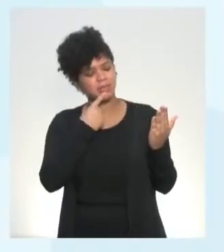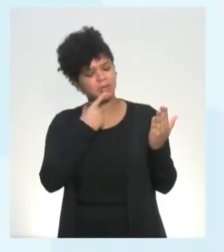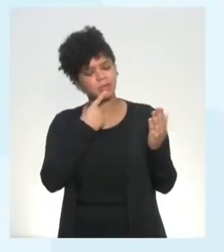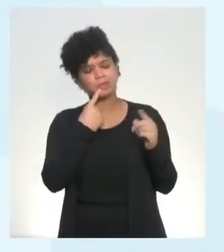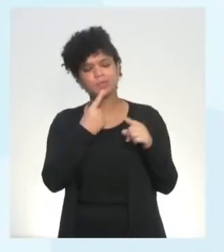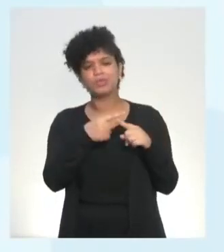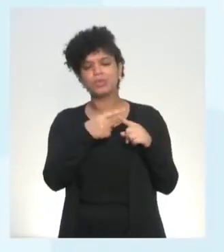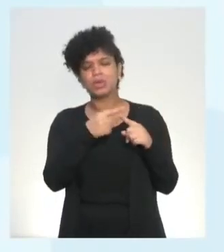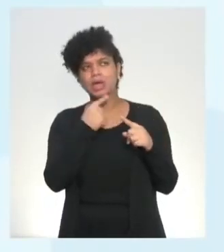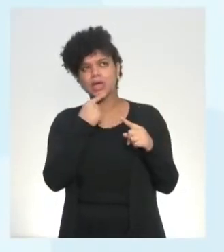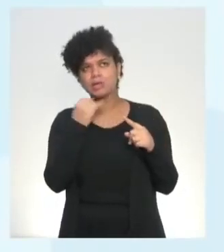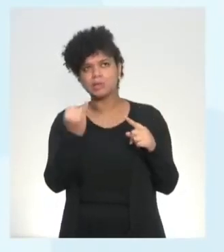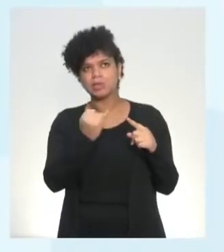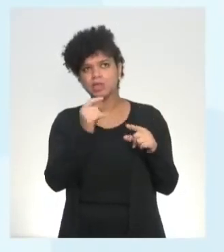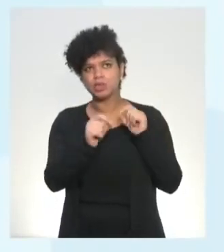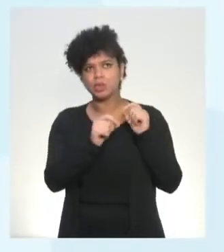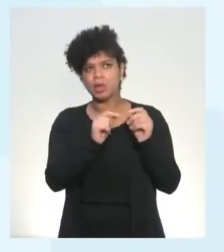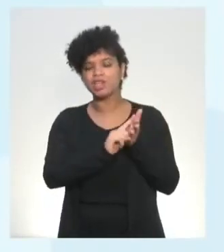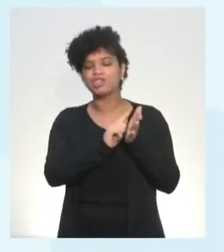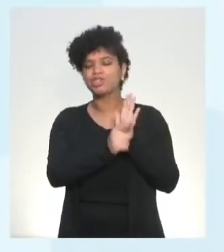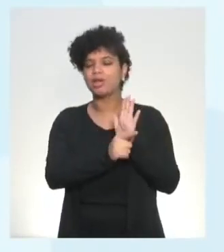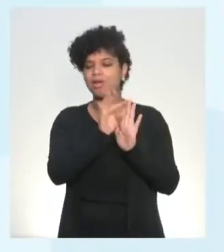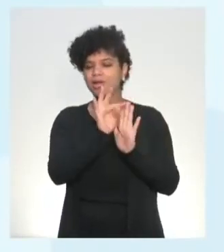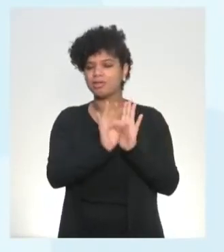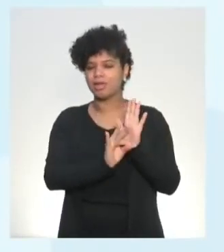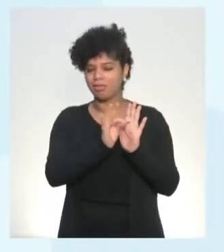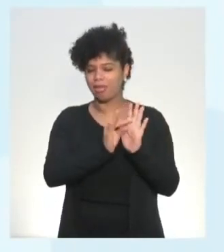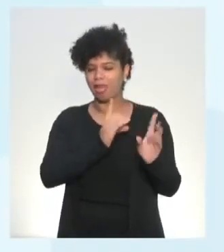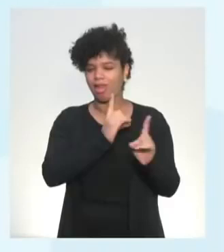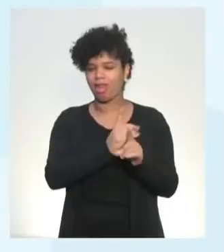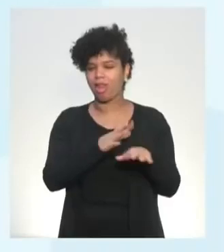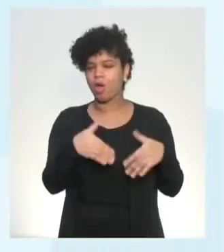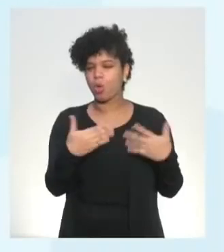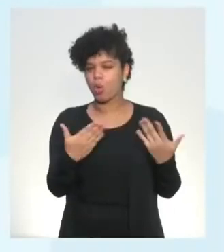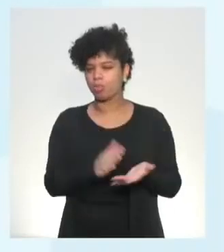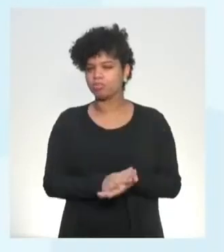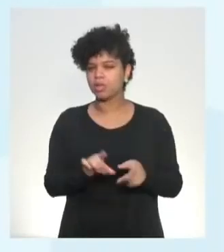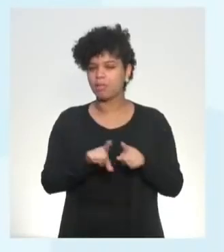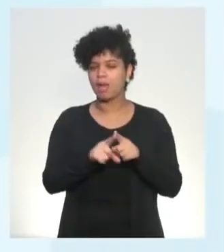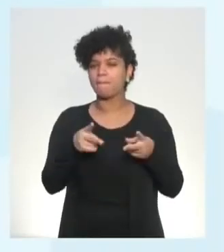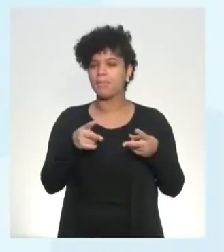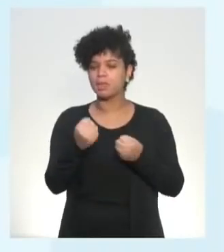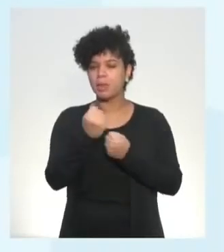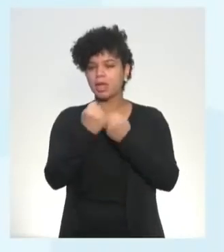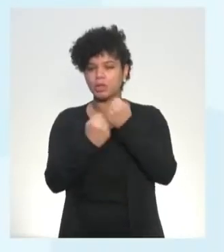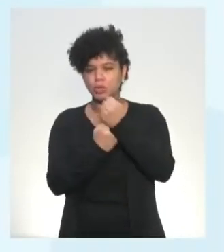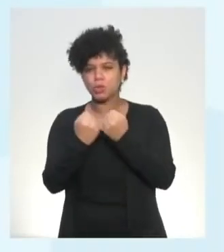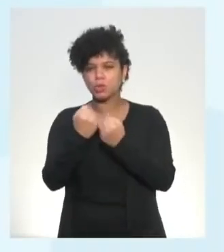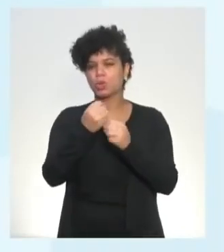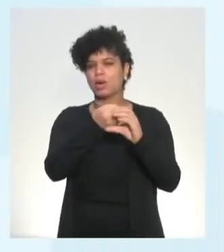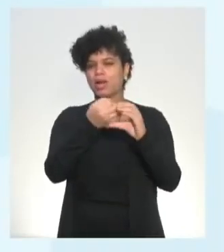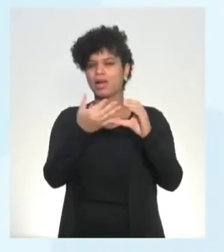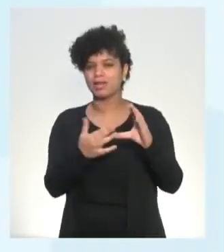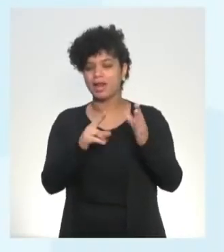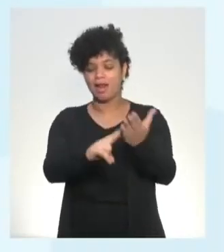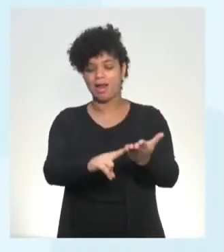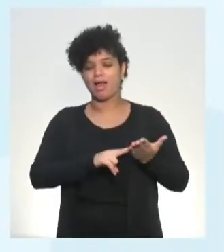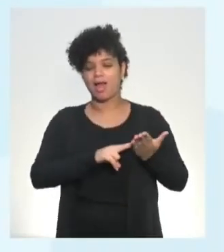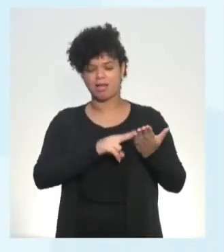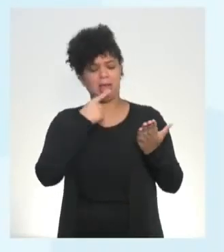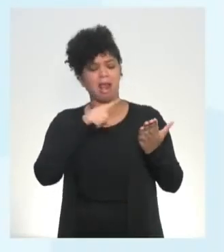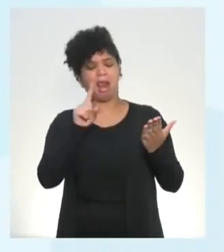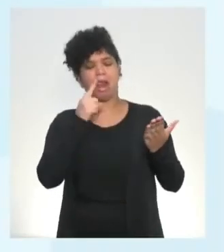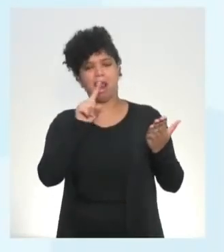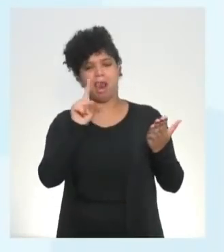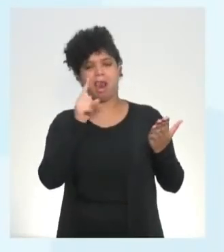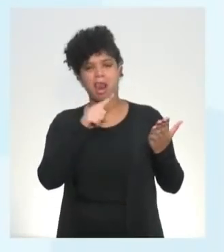e finalidade dos gêneros textuais, reconhecer a estrutura e características das cartas de reclamação